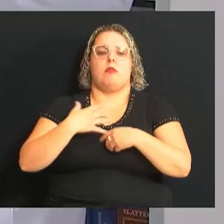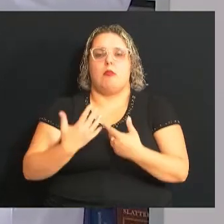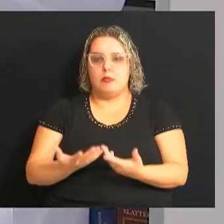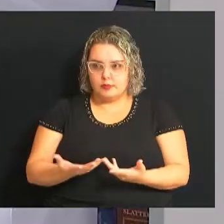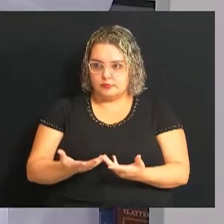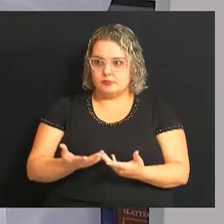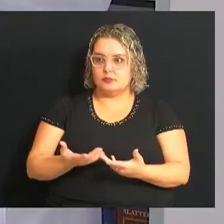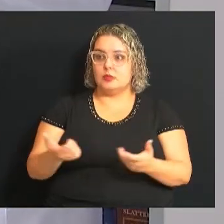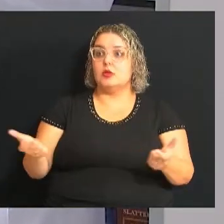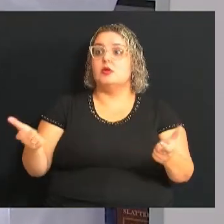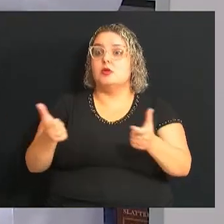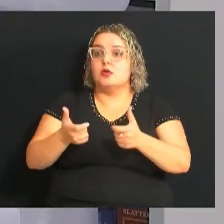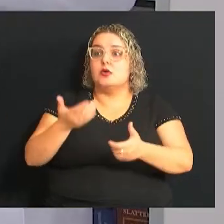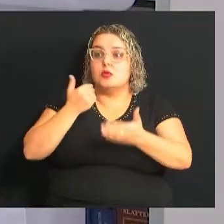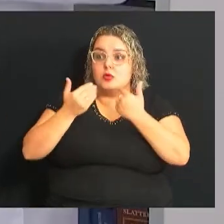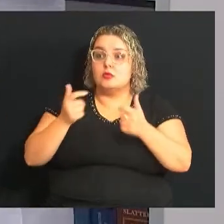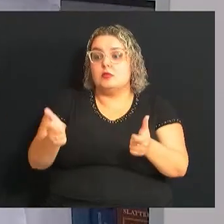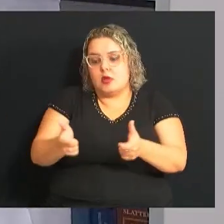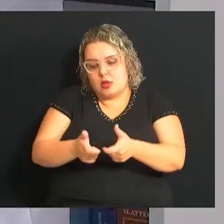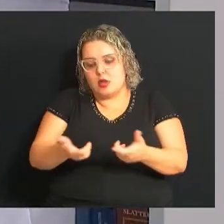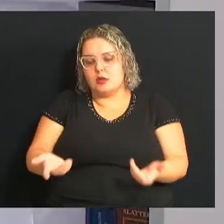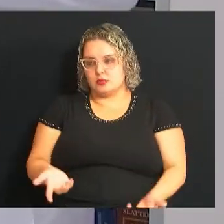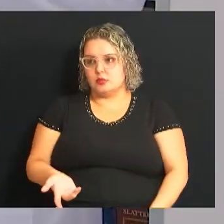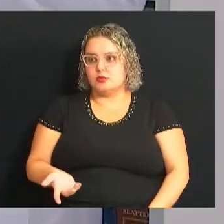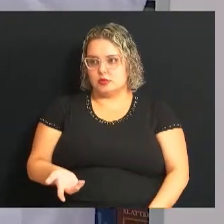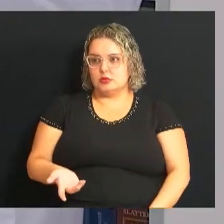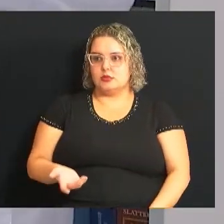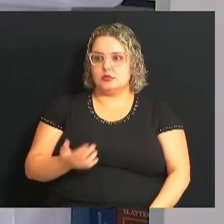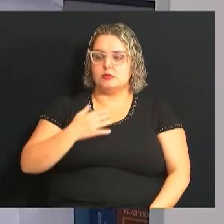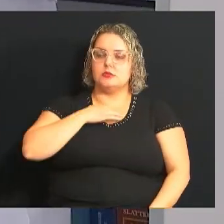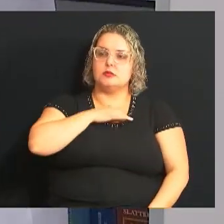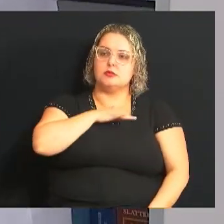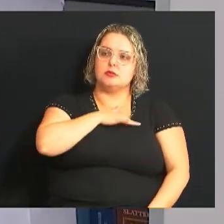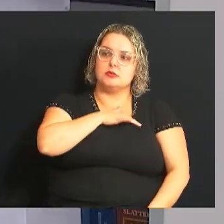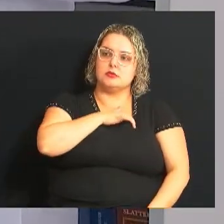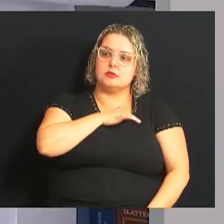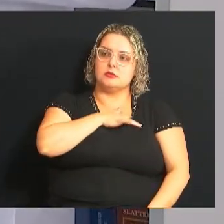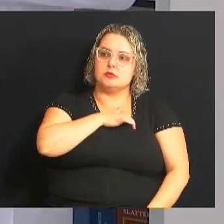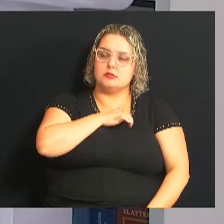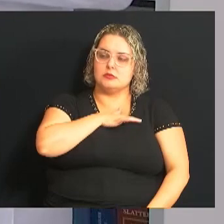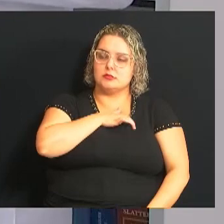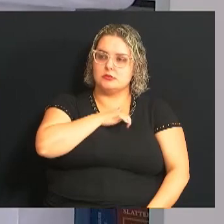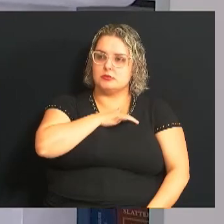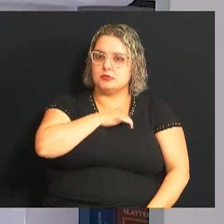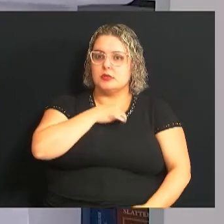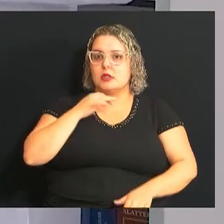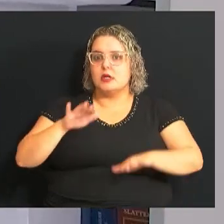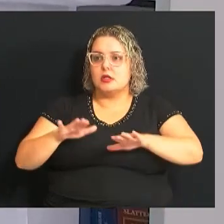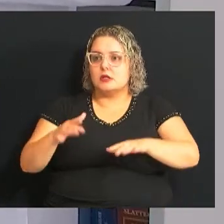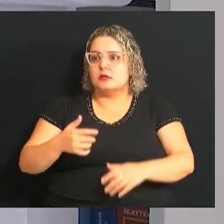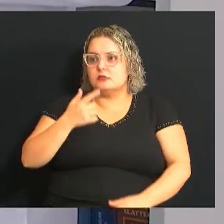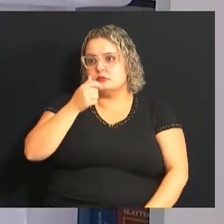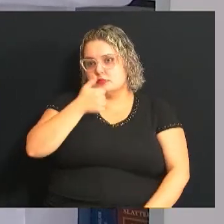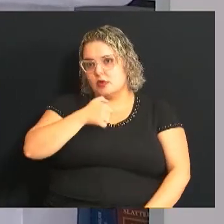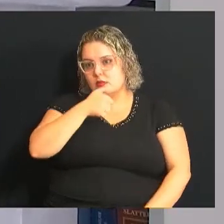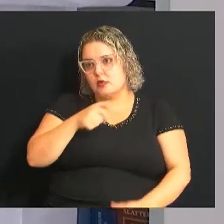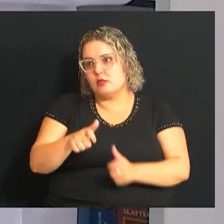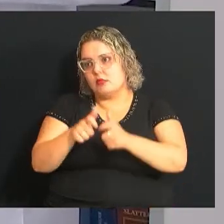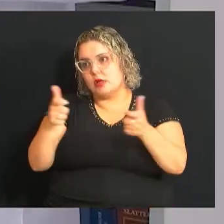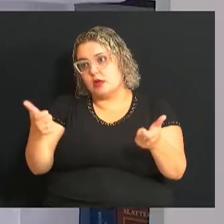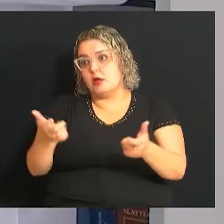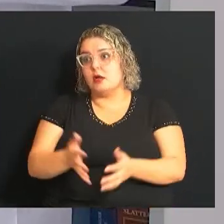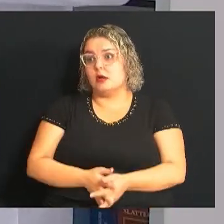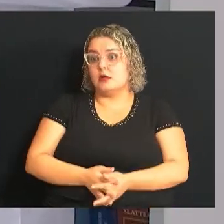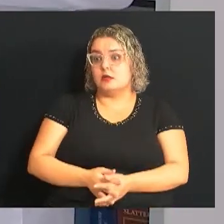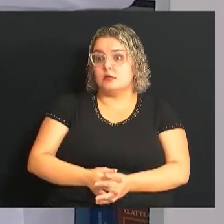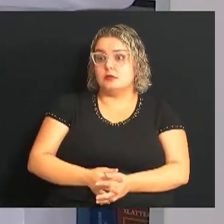reduzir a porção desse alimento, né, e às vezes deixar ele um jejum um pouco maior, né? Mas tem que